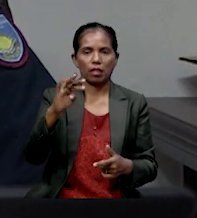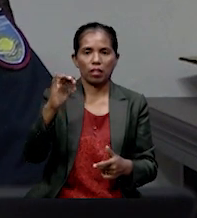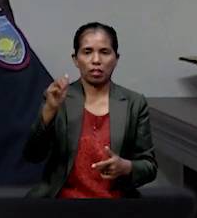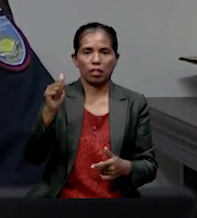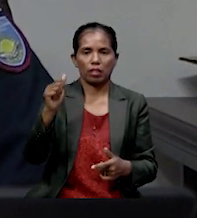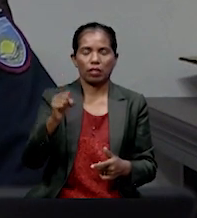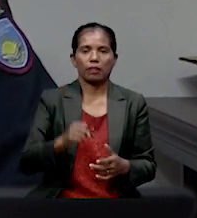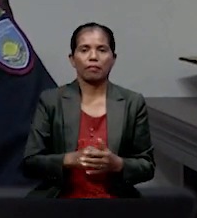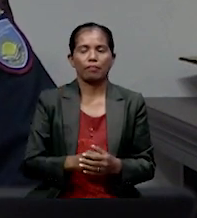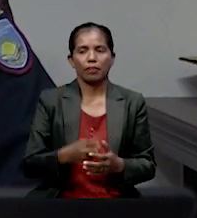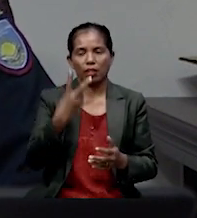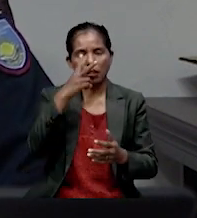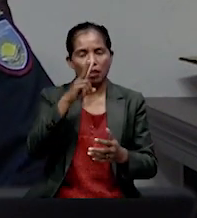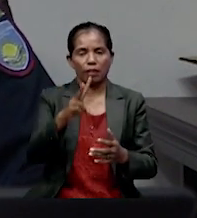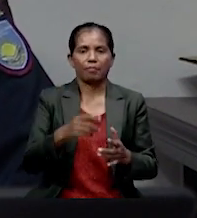Vila Verde,